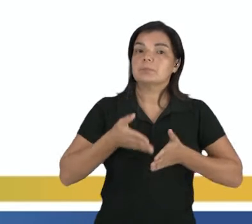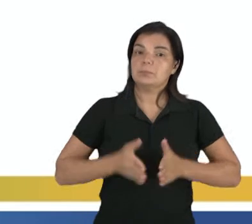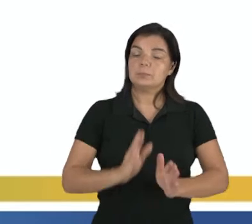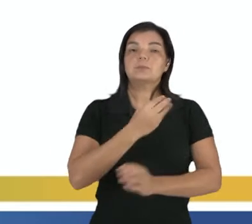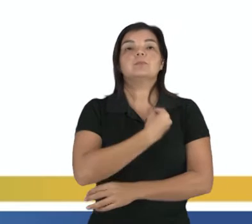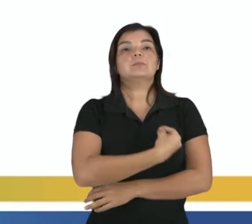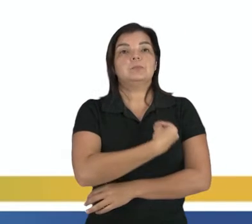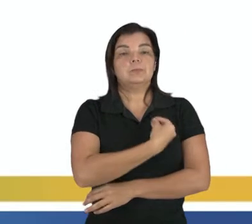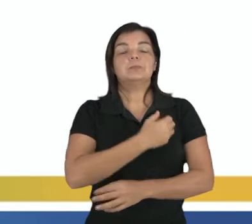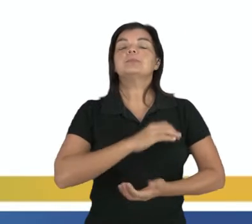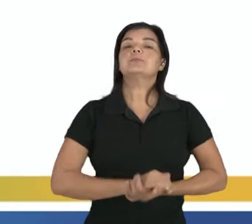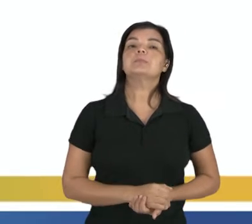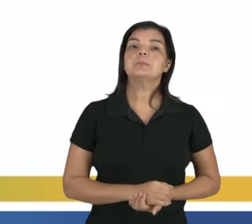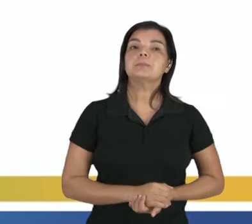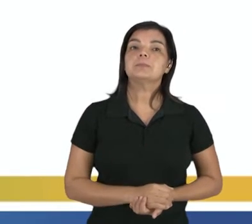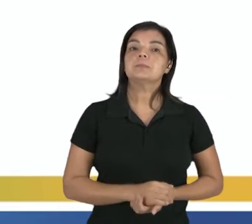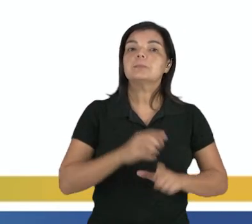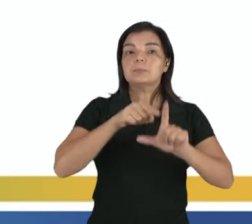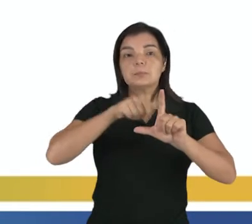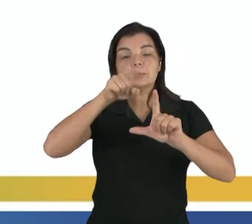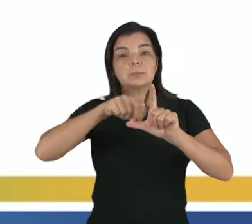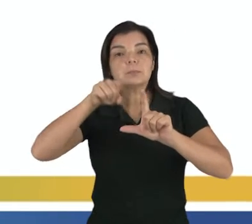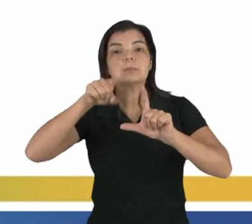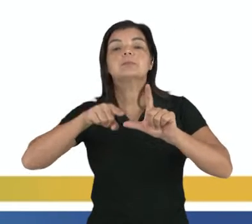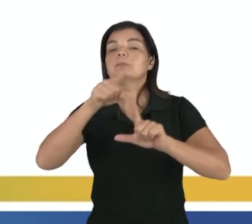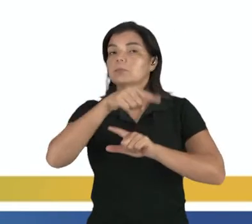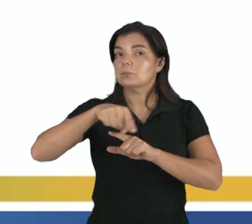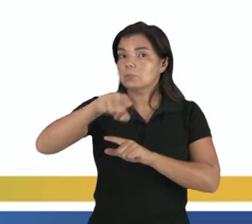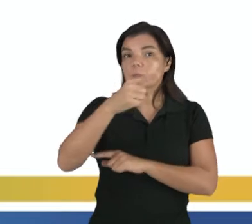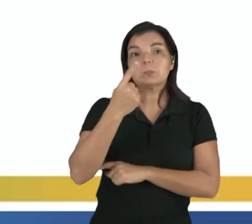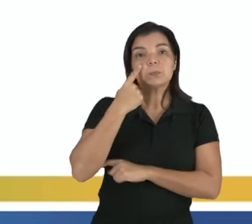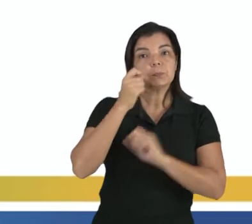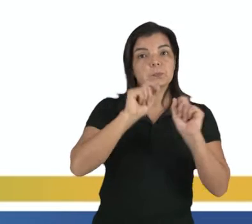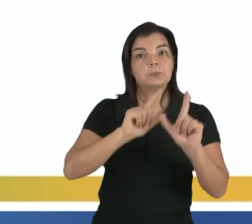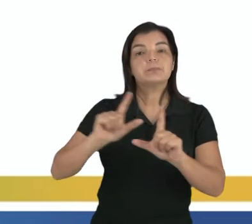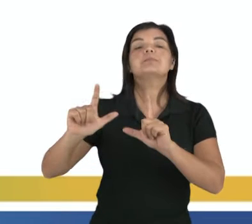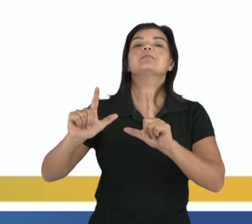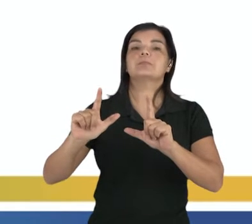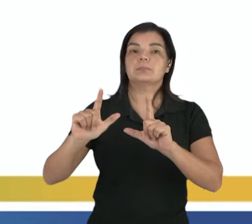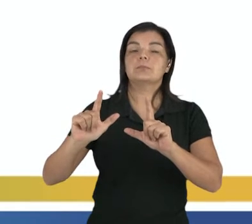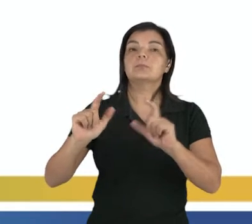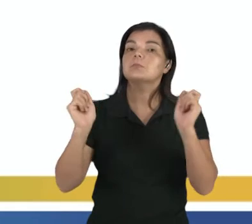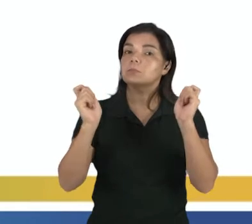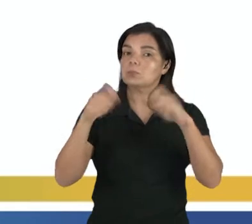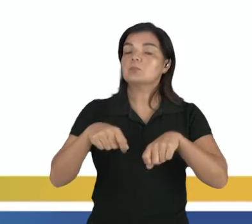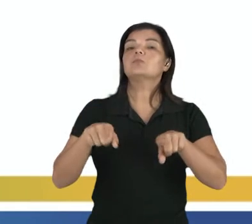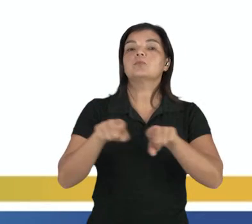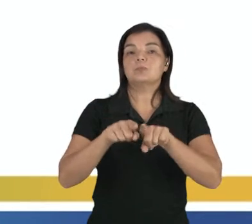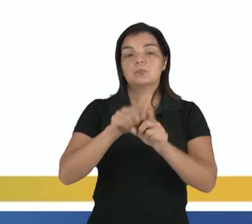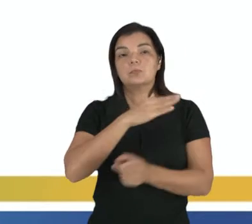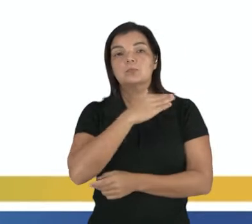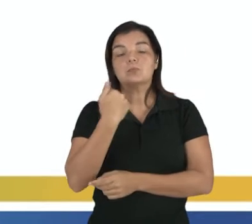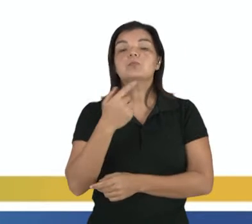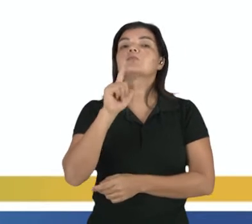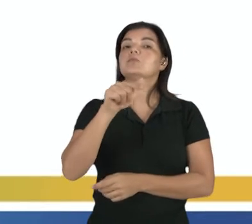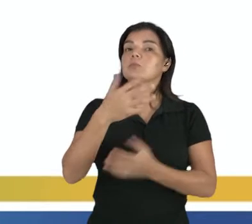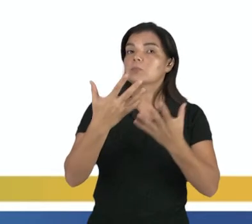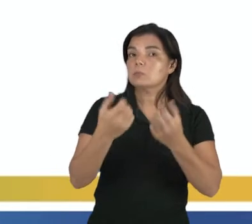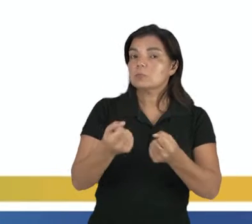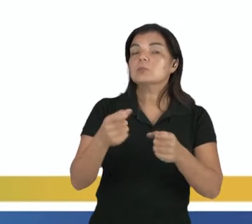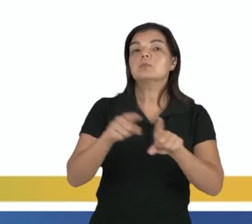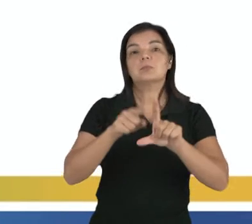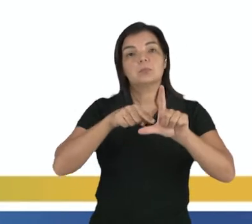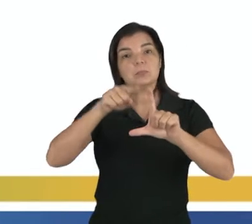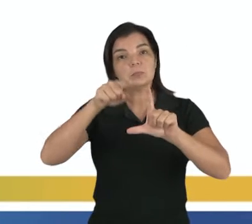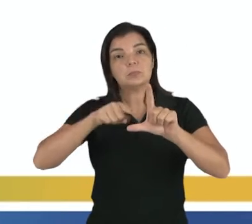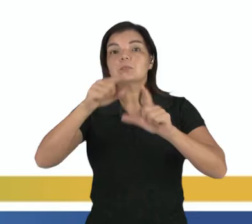vivos. Esses índices, né, como vocês podem ver, no caso da probabilidade do óbito, ele é considerado um